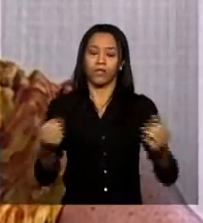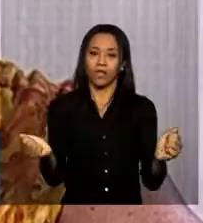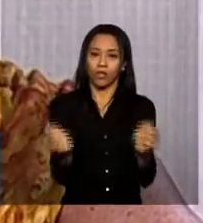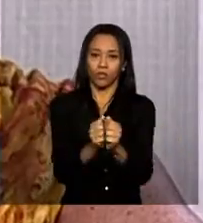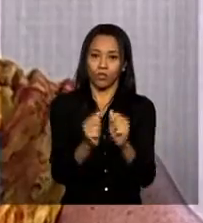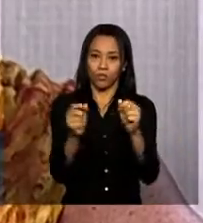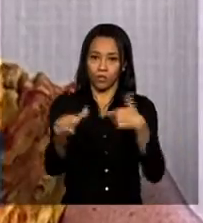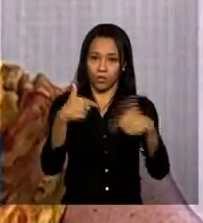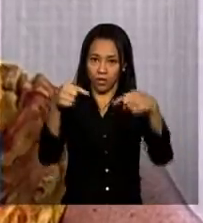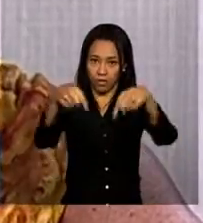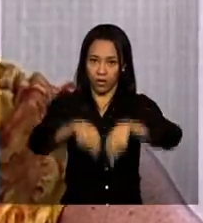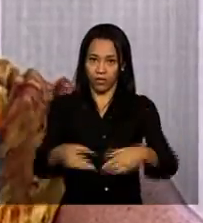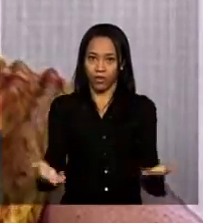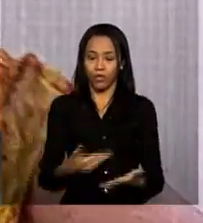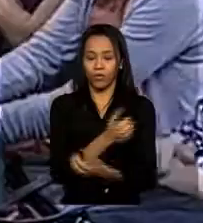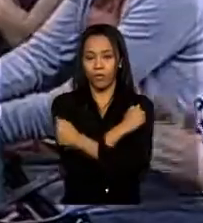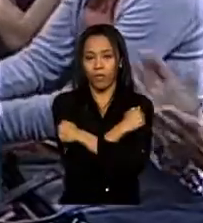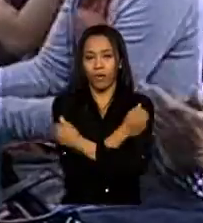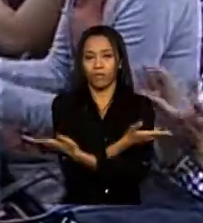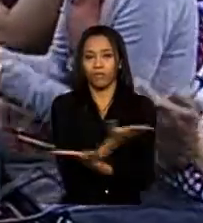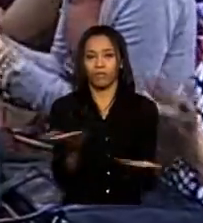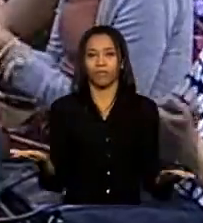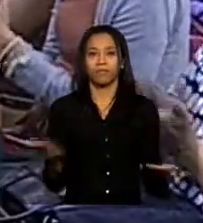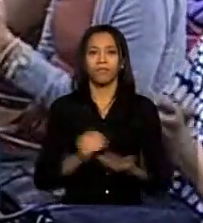no dia de hoje. Um grande abraço.